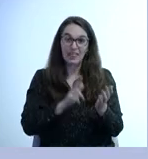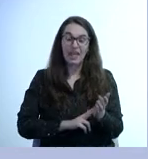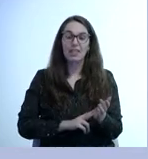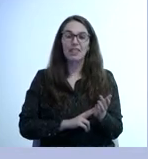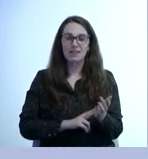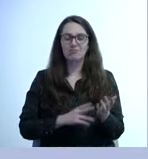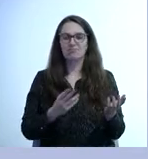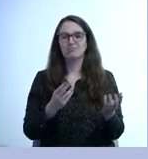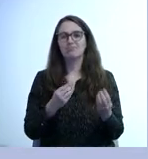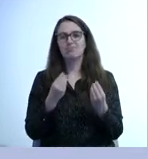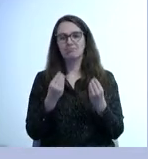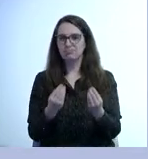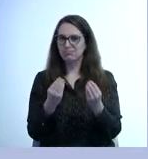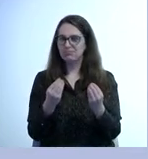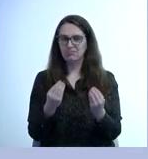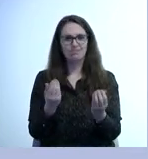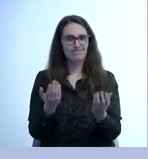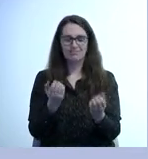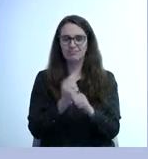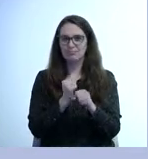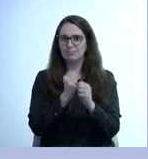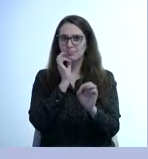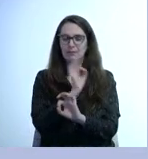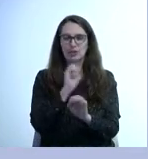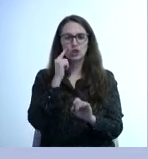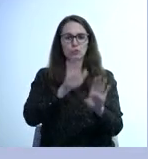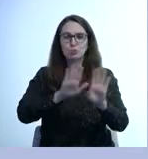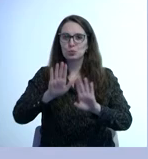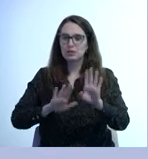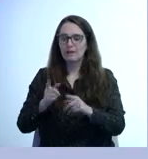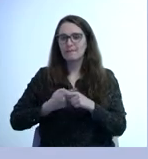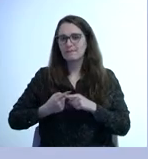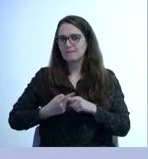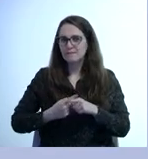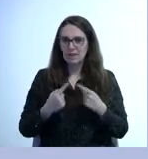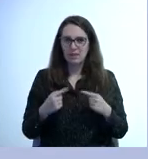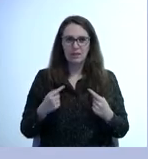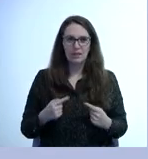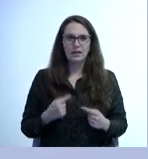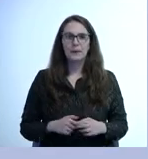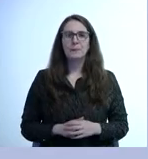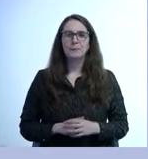resultado é absolutamente notável. Quanto a mim, acho que é uma exposição não só